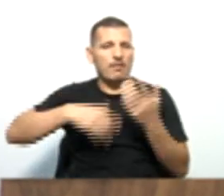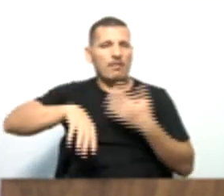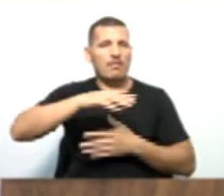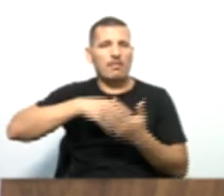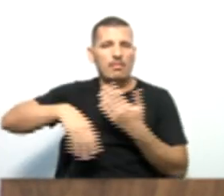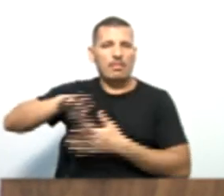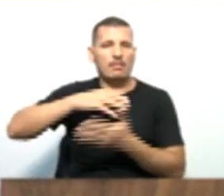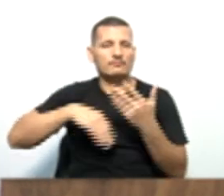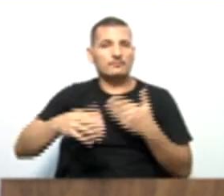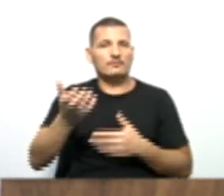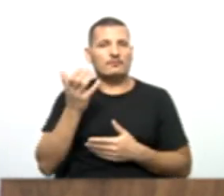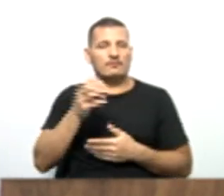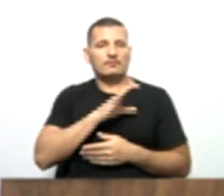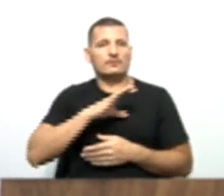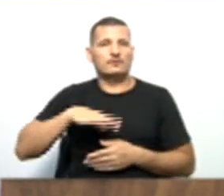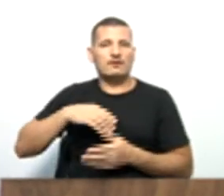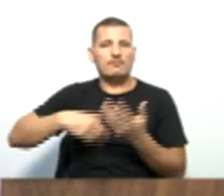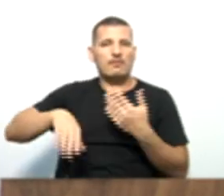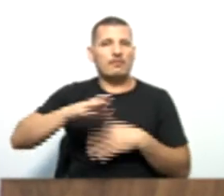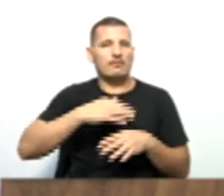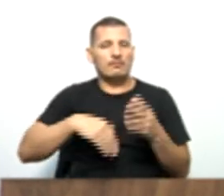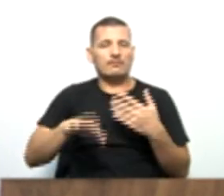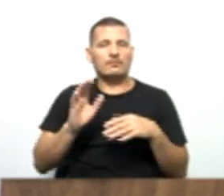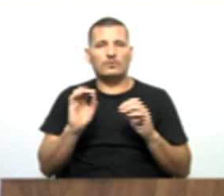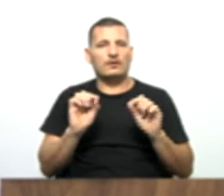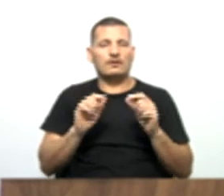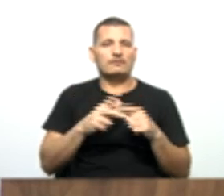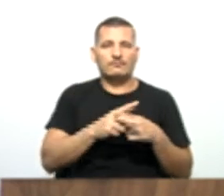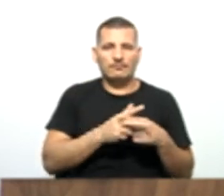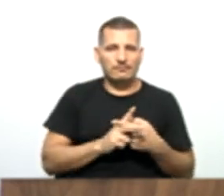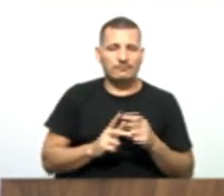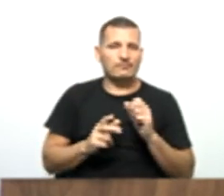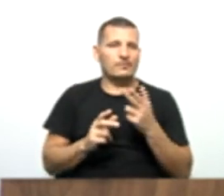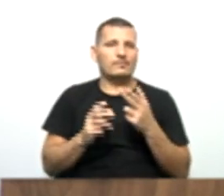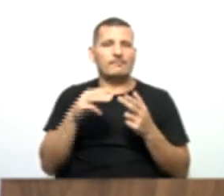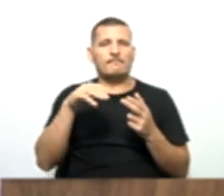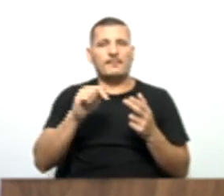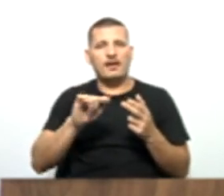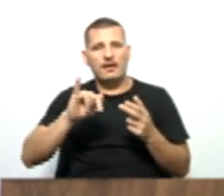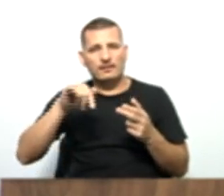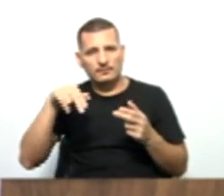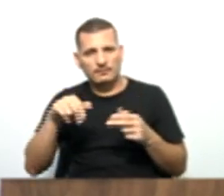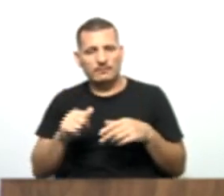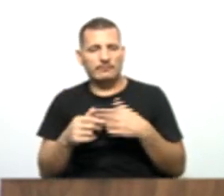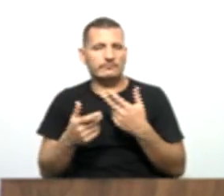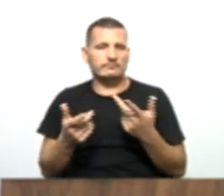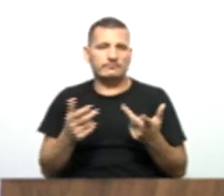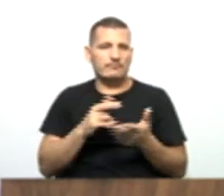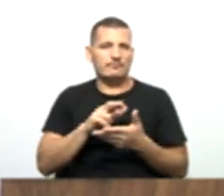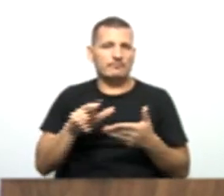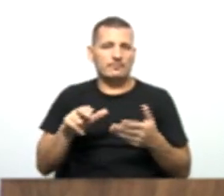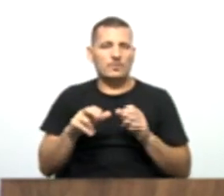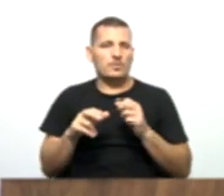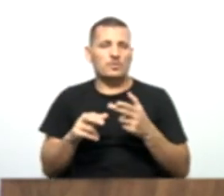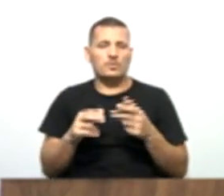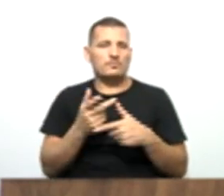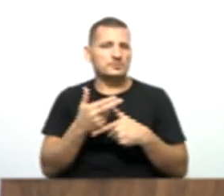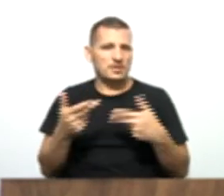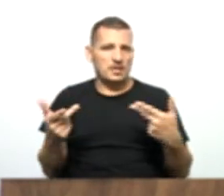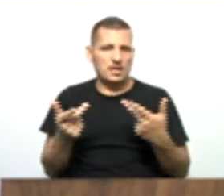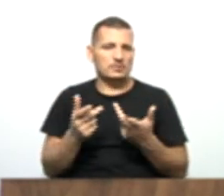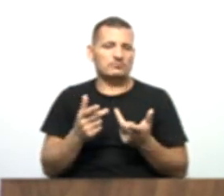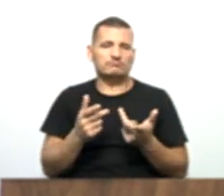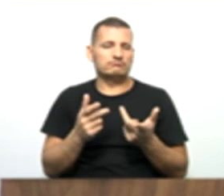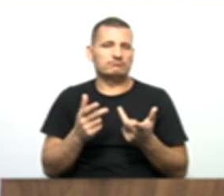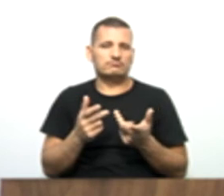querendo coordenar a aquisição de um equipamento, a aquisição de uma máquina, a aquisição de móveis, né,